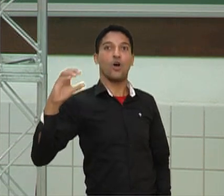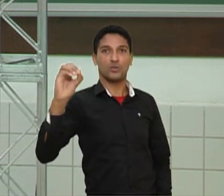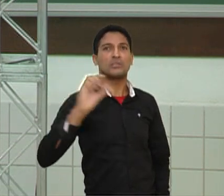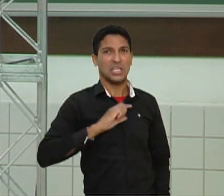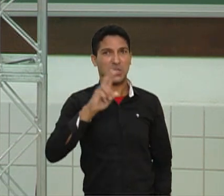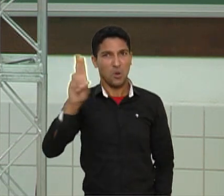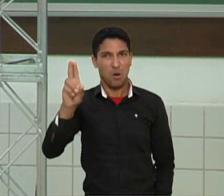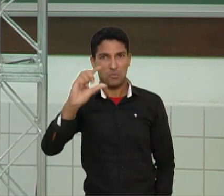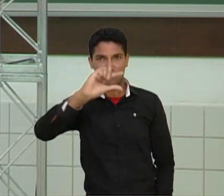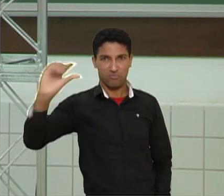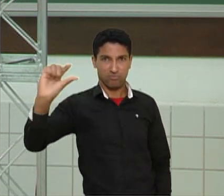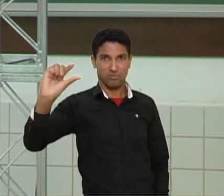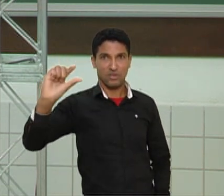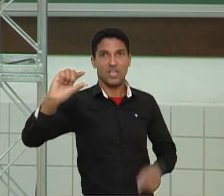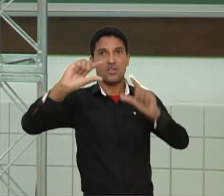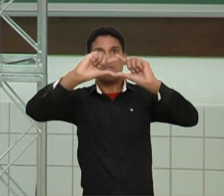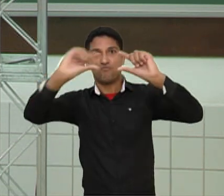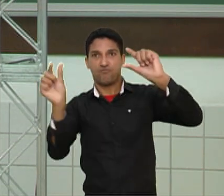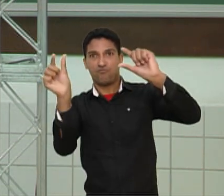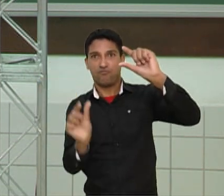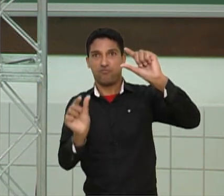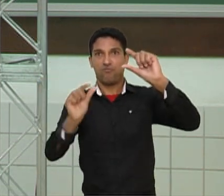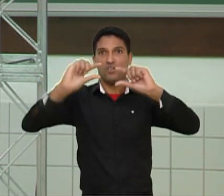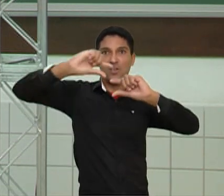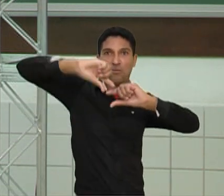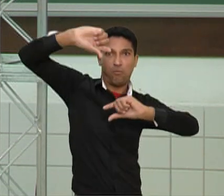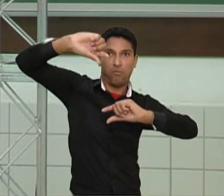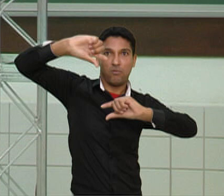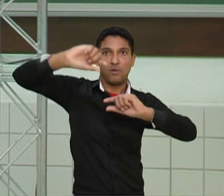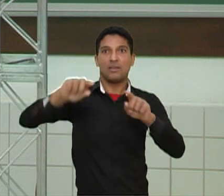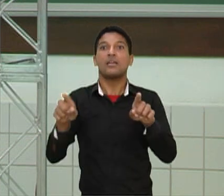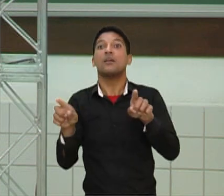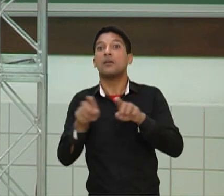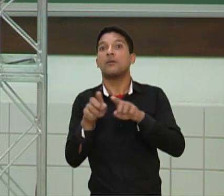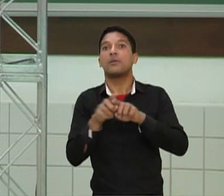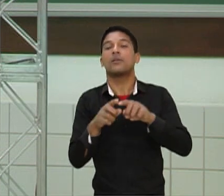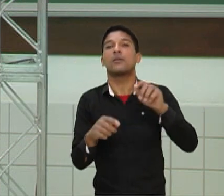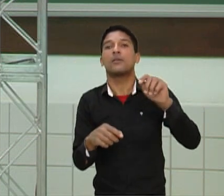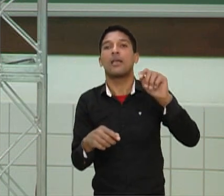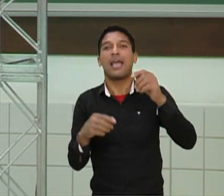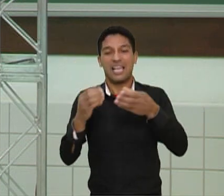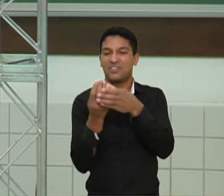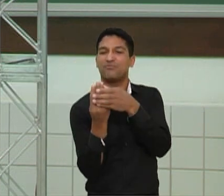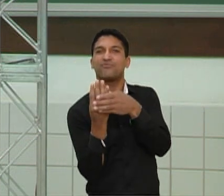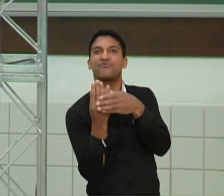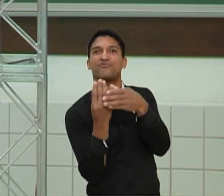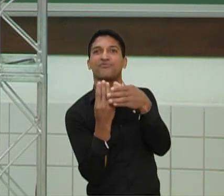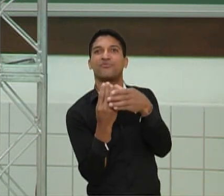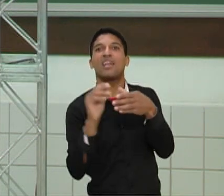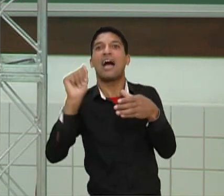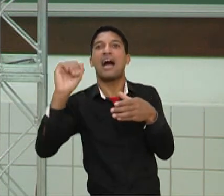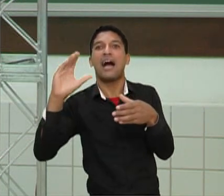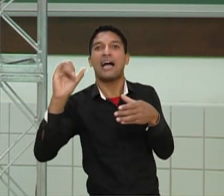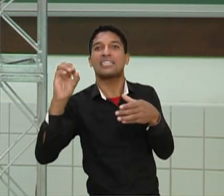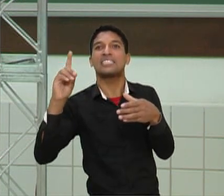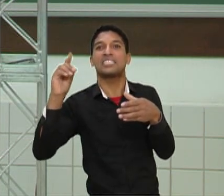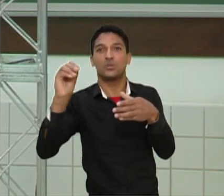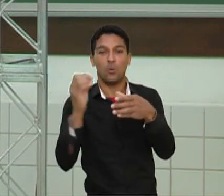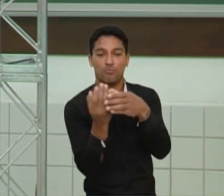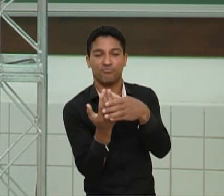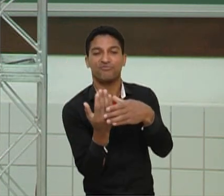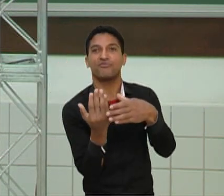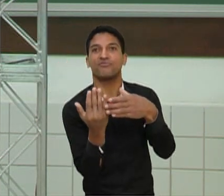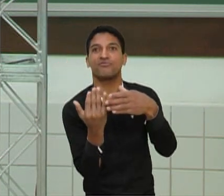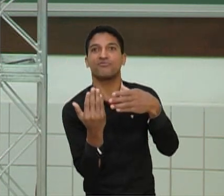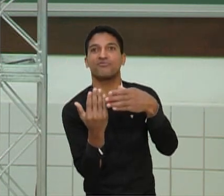desse nome, o ácido clorídrico e por aí vai, certo? Então a partir de agora a gente começa a dar nome de